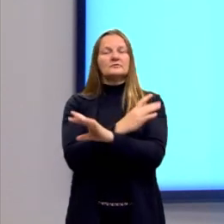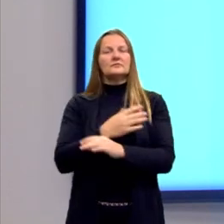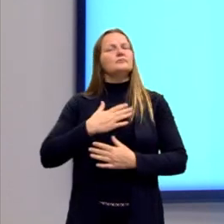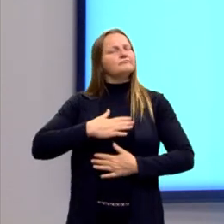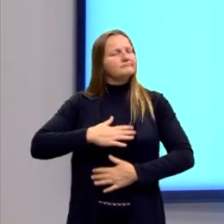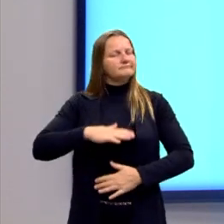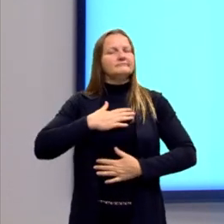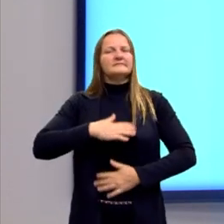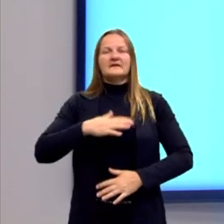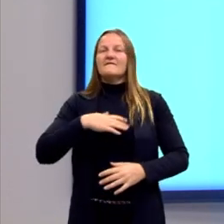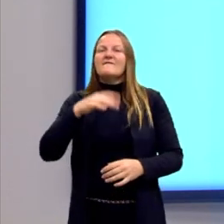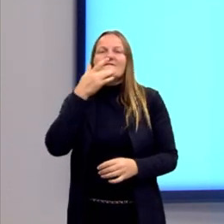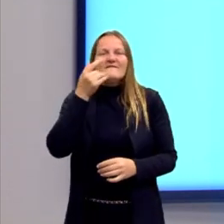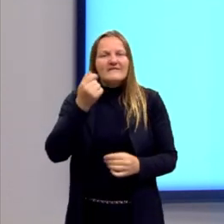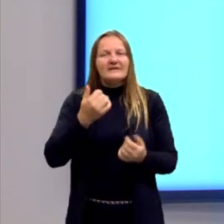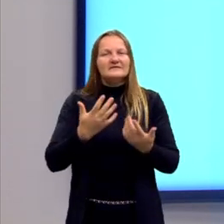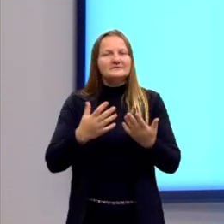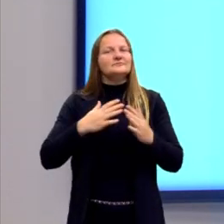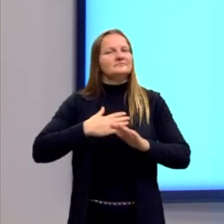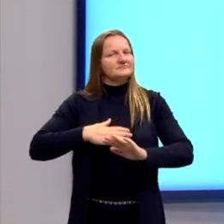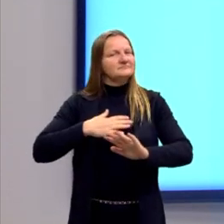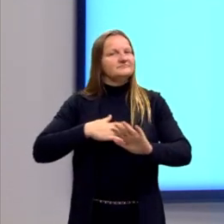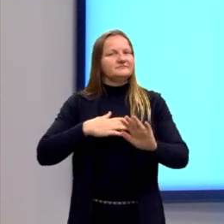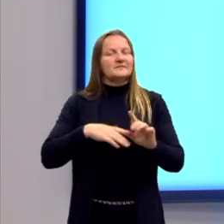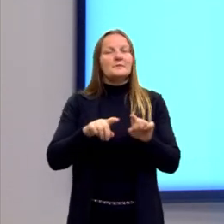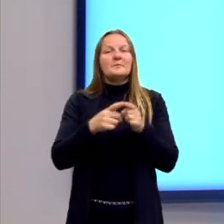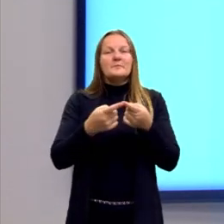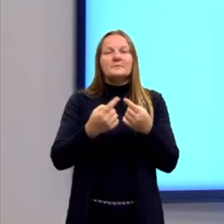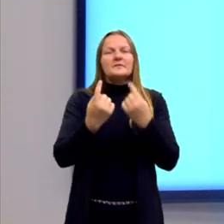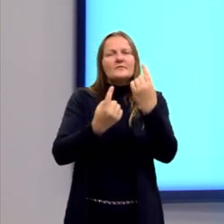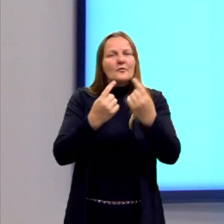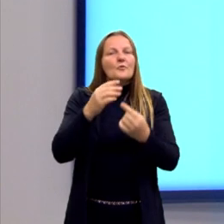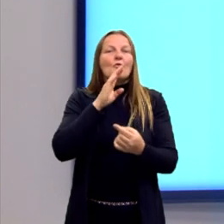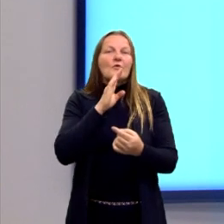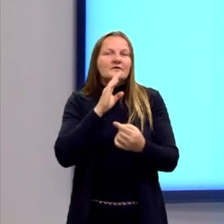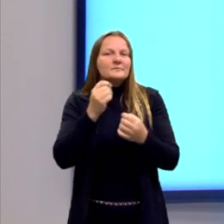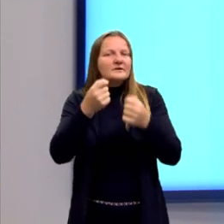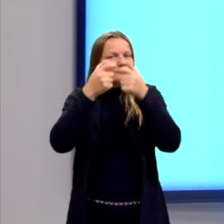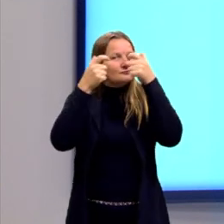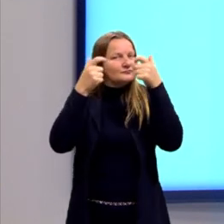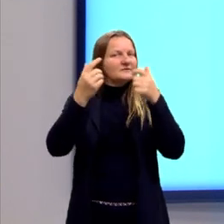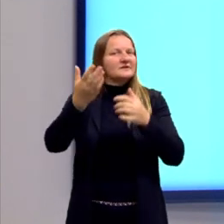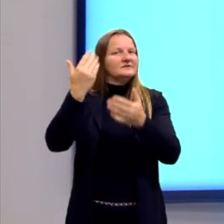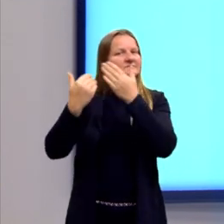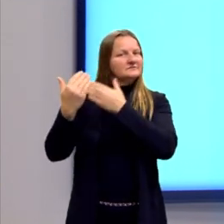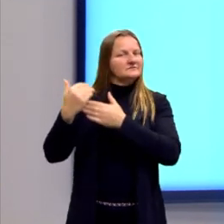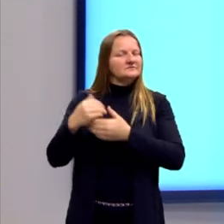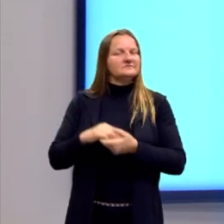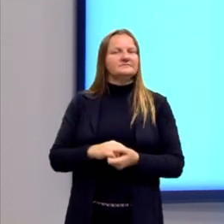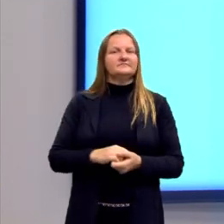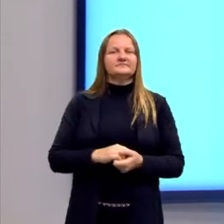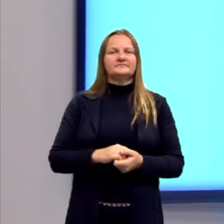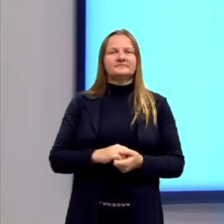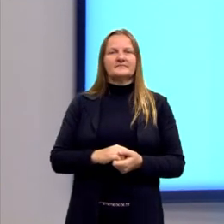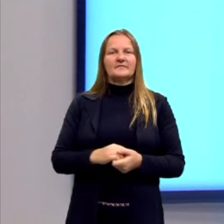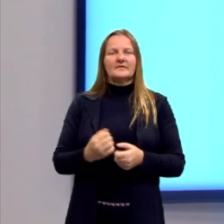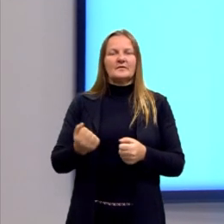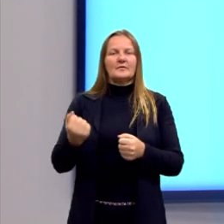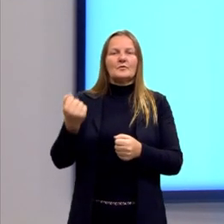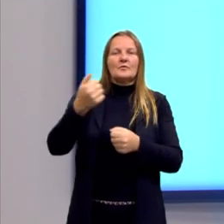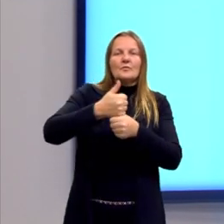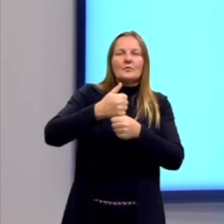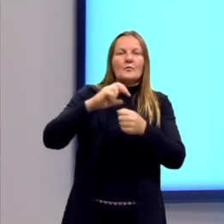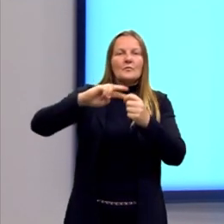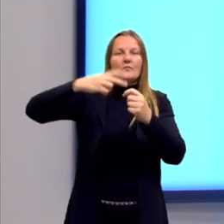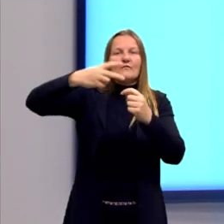tranquilo né envolve então ali algumas propriedades importantes escreveu o número né impotência ou na